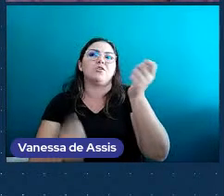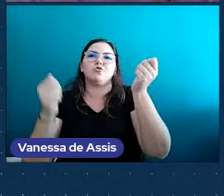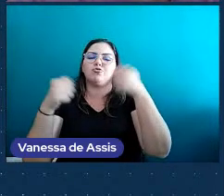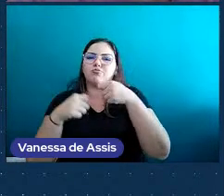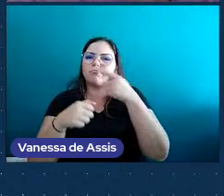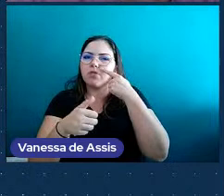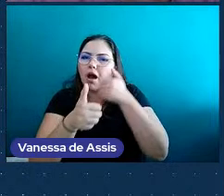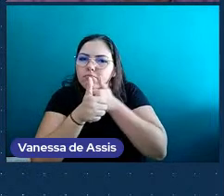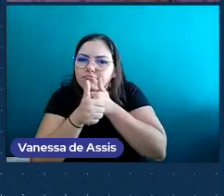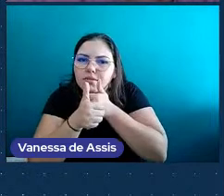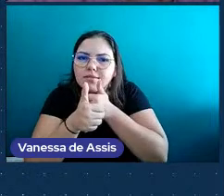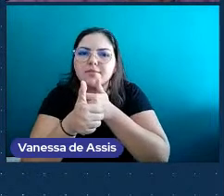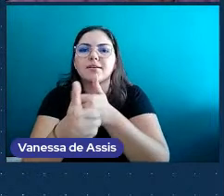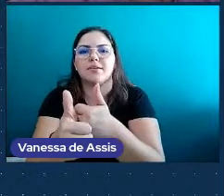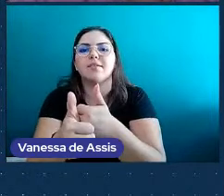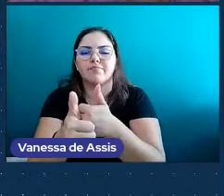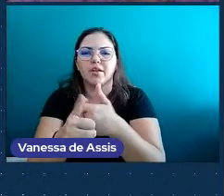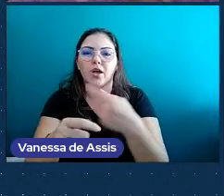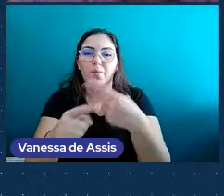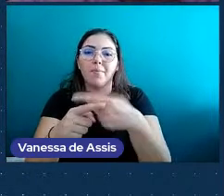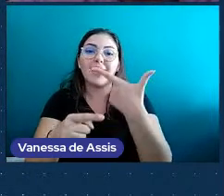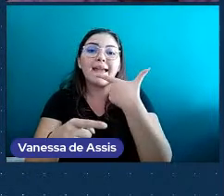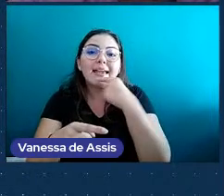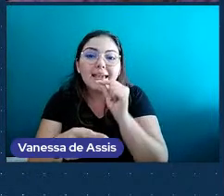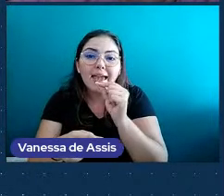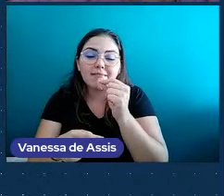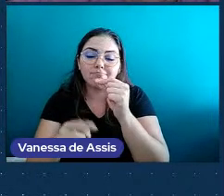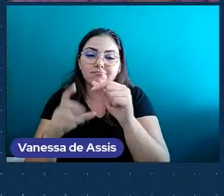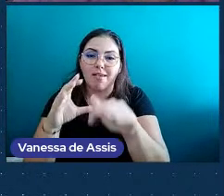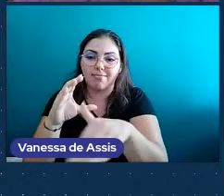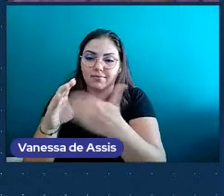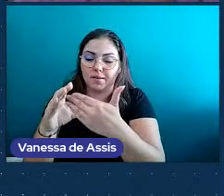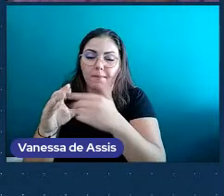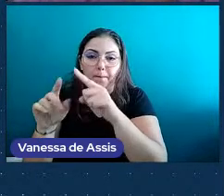de quem vai selecionar o seu projeto se torna, né?